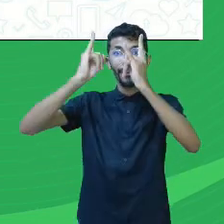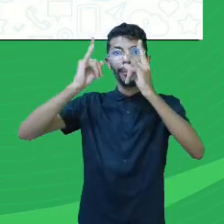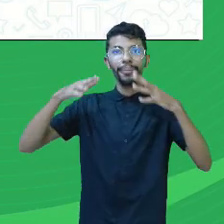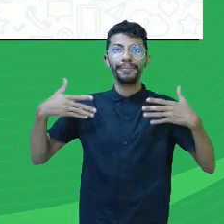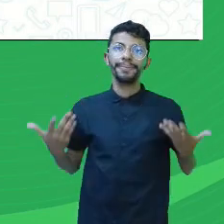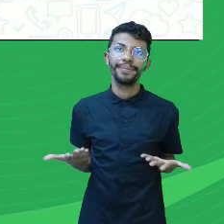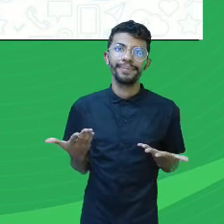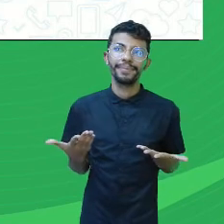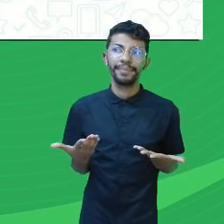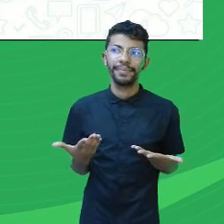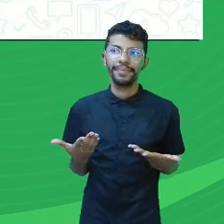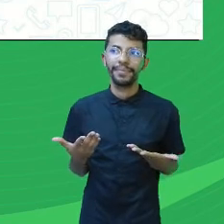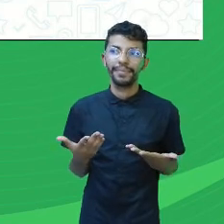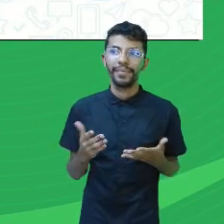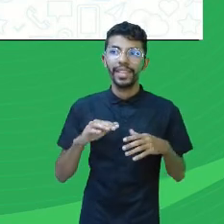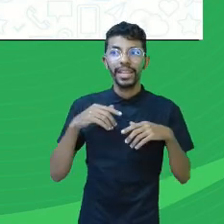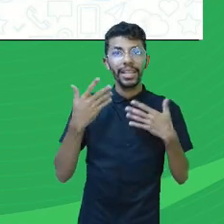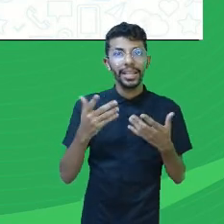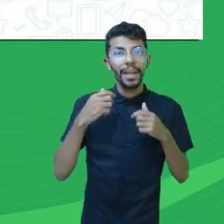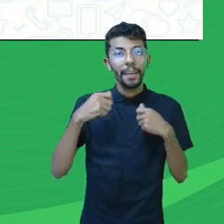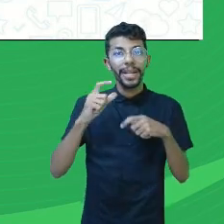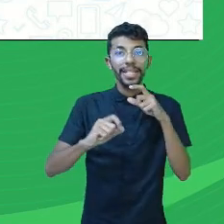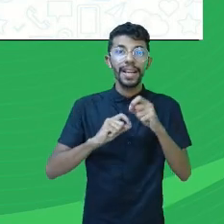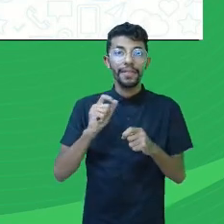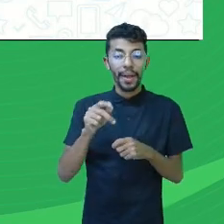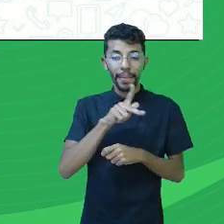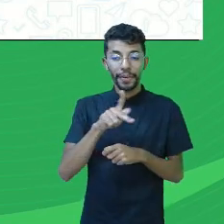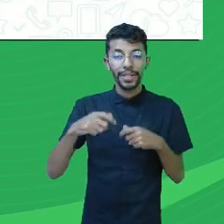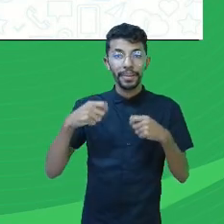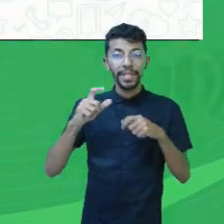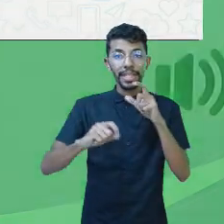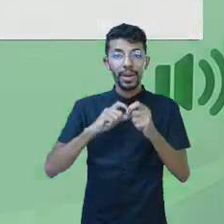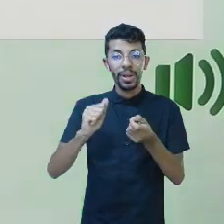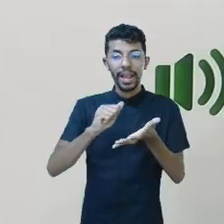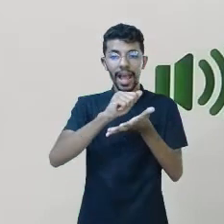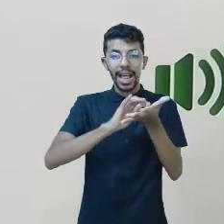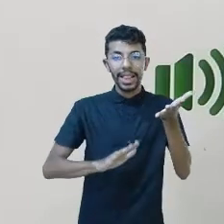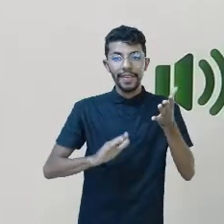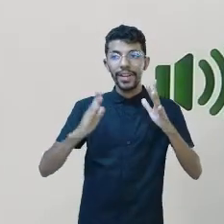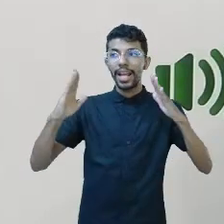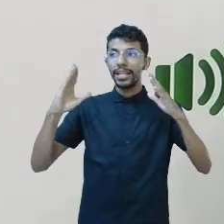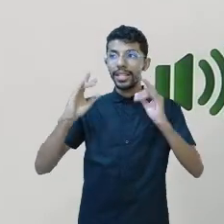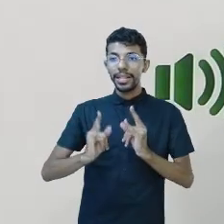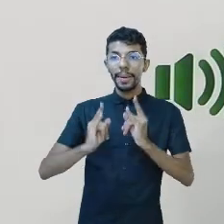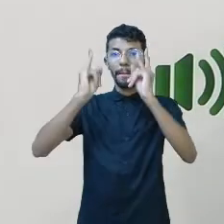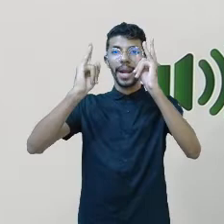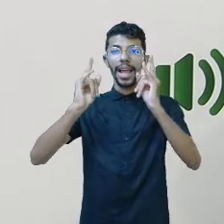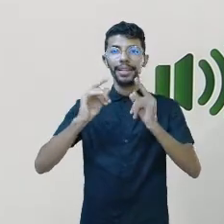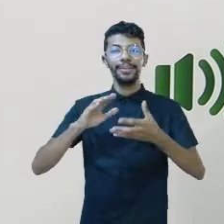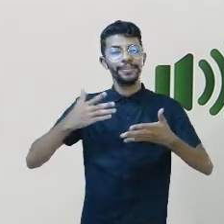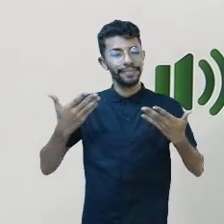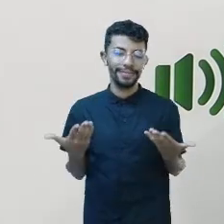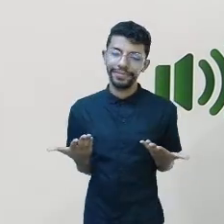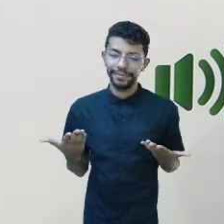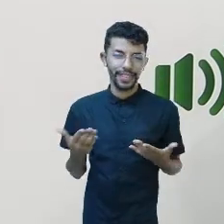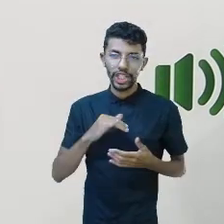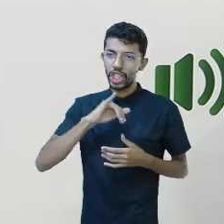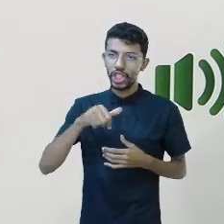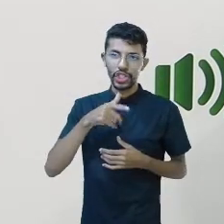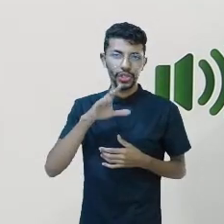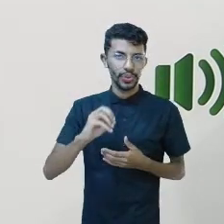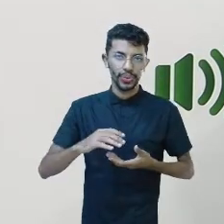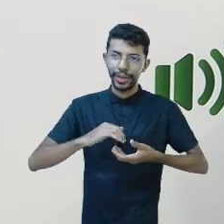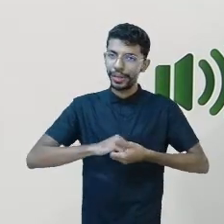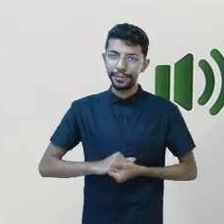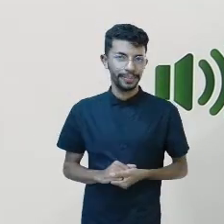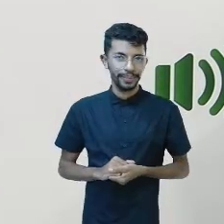tinha que ter colocado, né? Atividade de apartamento. Já pensou? Esse Joãozinho, olha, eu não sei não, viu? Ele está precisando